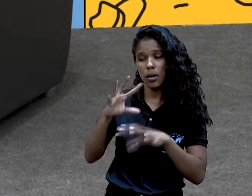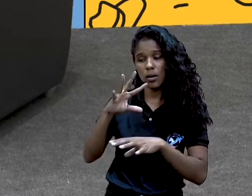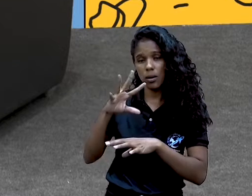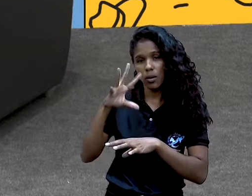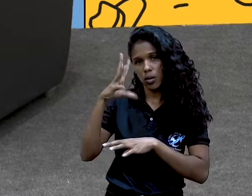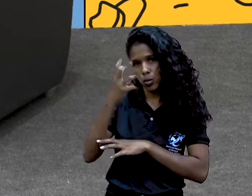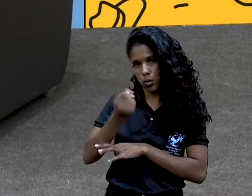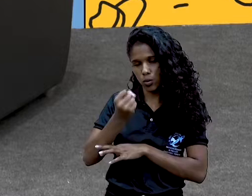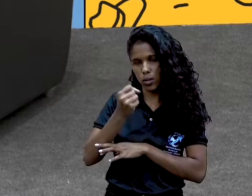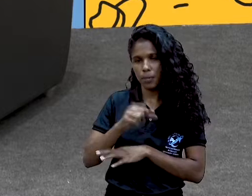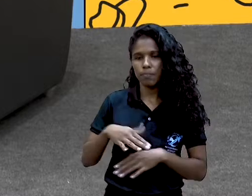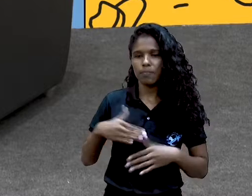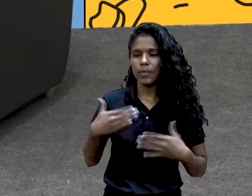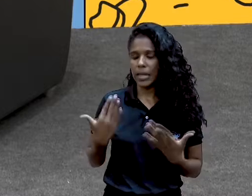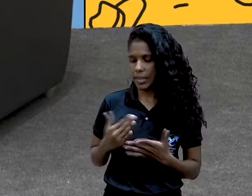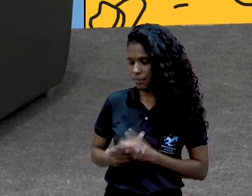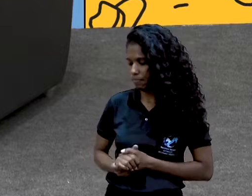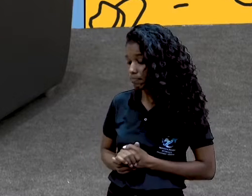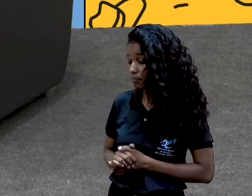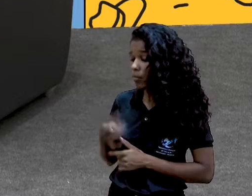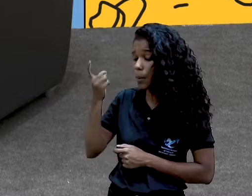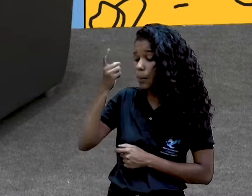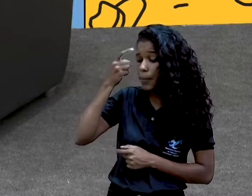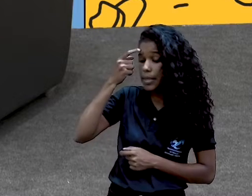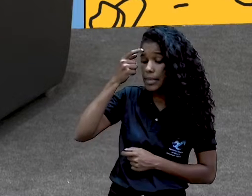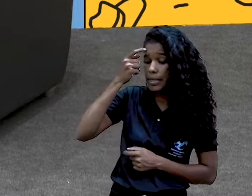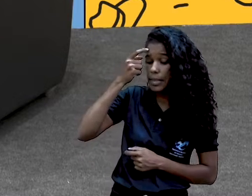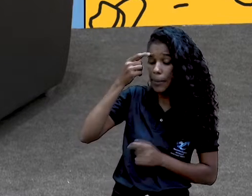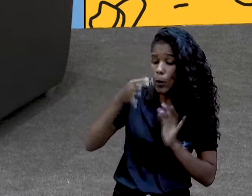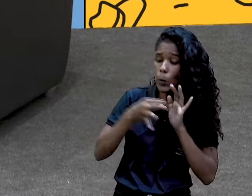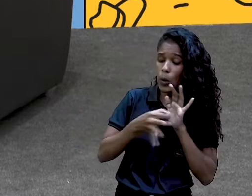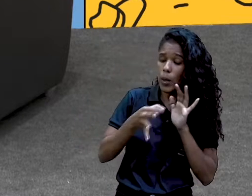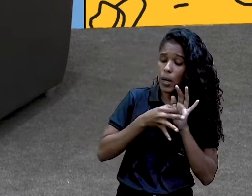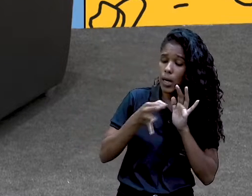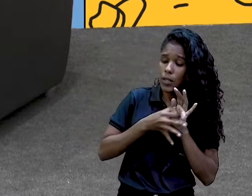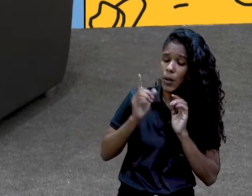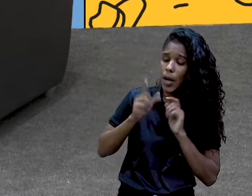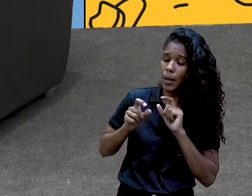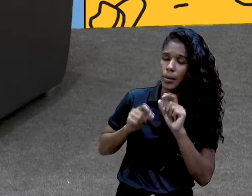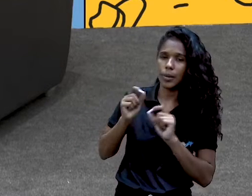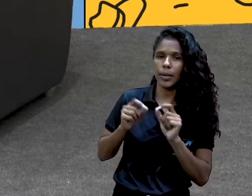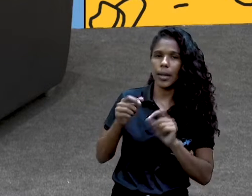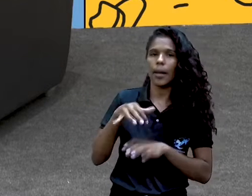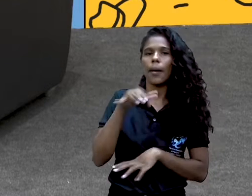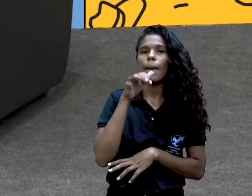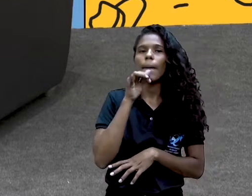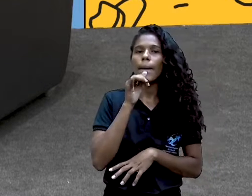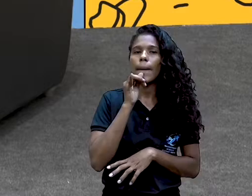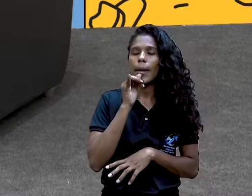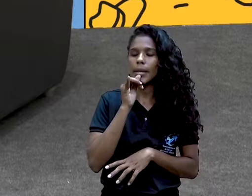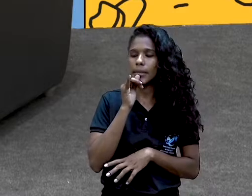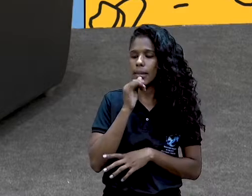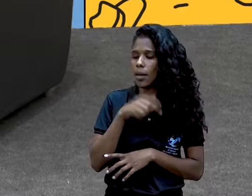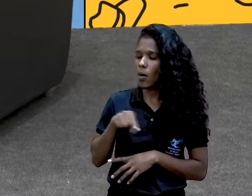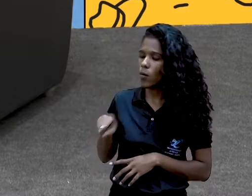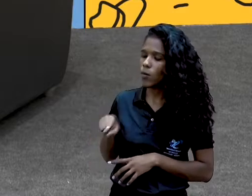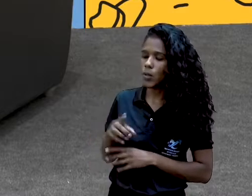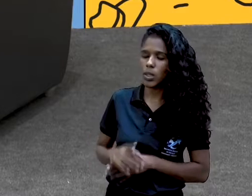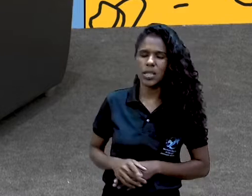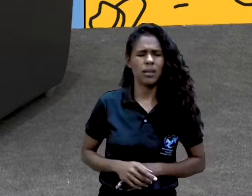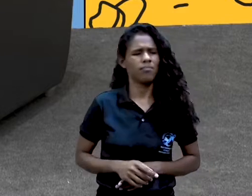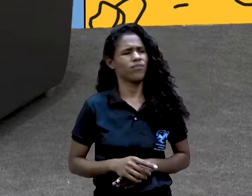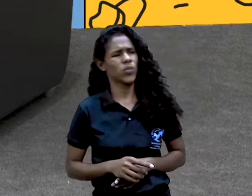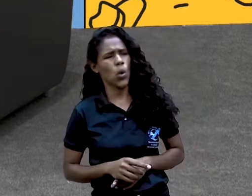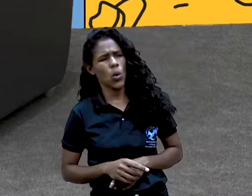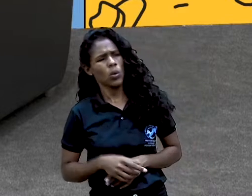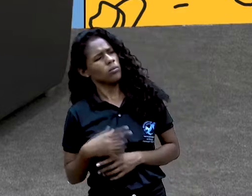Pensamento crítico, Sofia, tem a ver com aquela questão que você pergunta assim, por que tal coisa acontece? Por